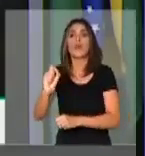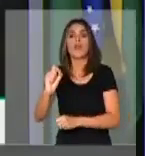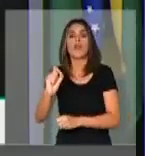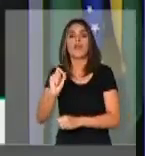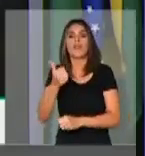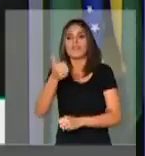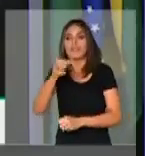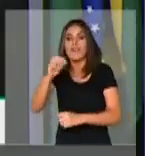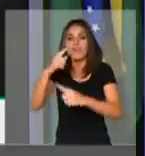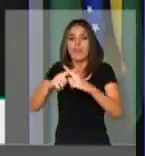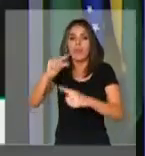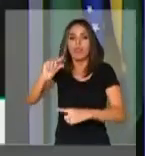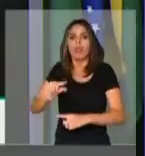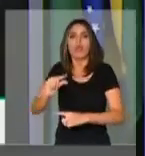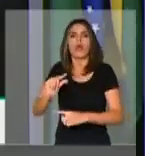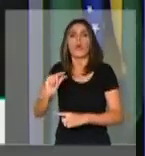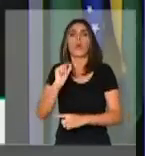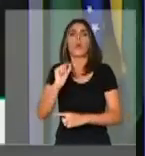anunciado.